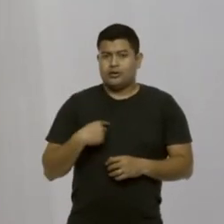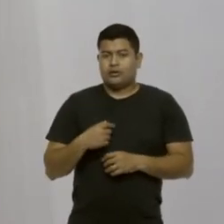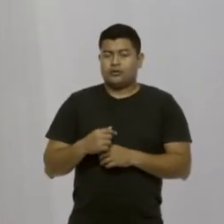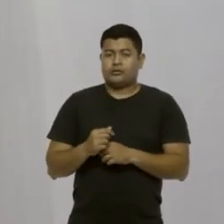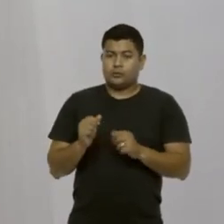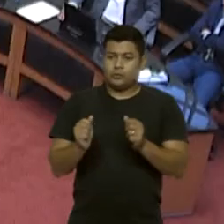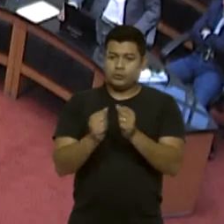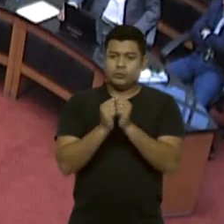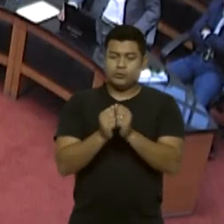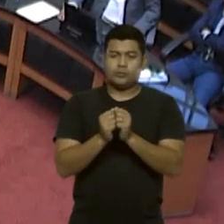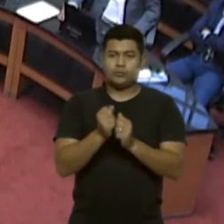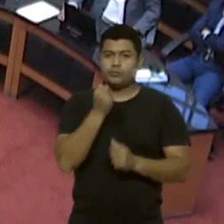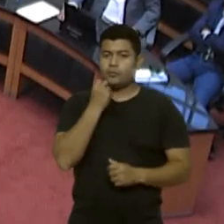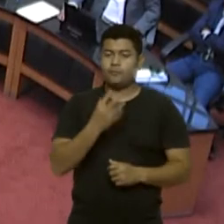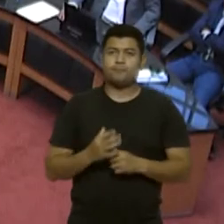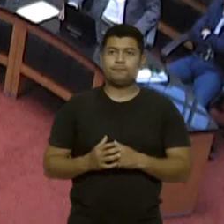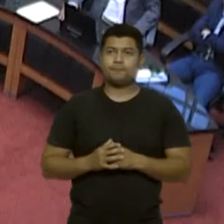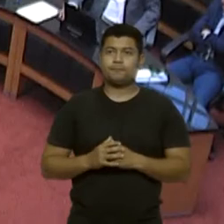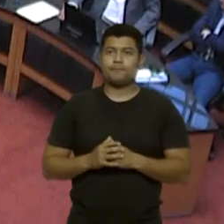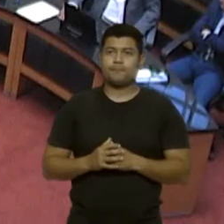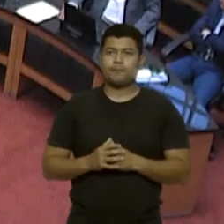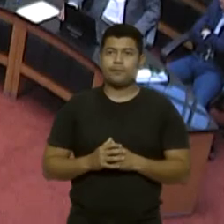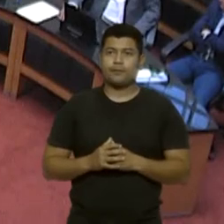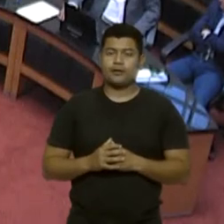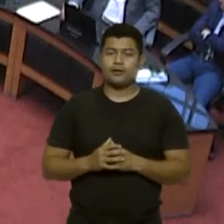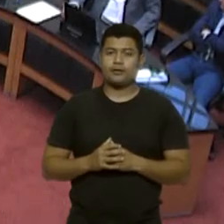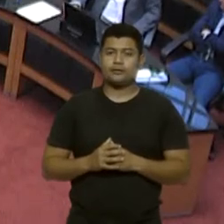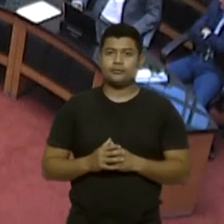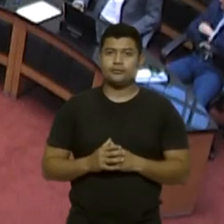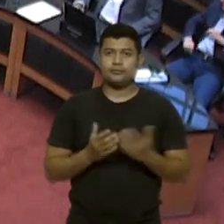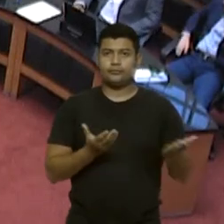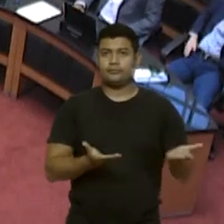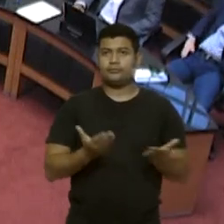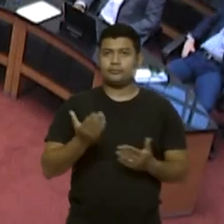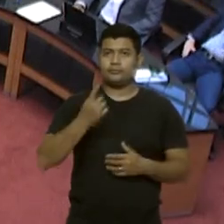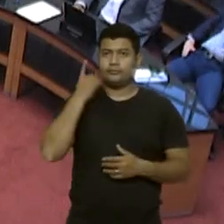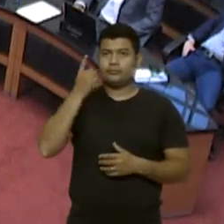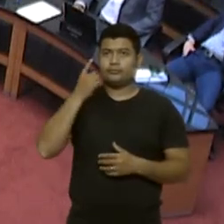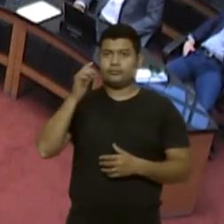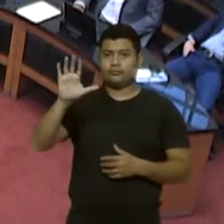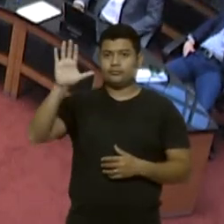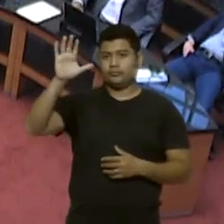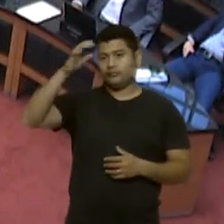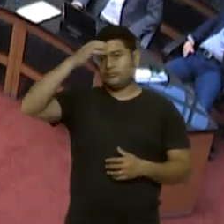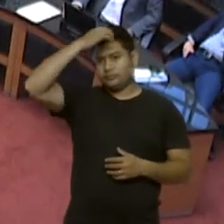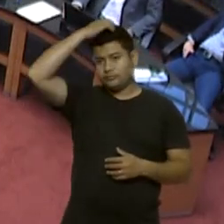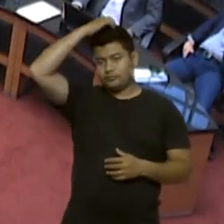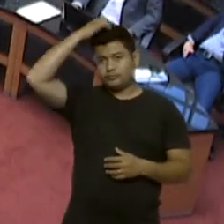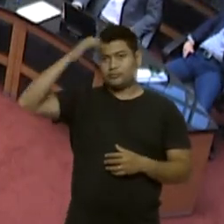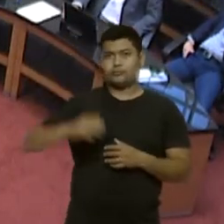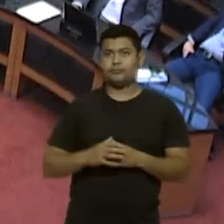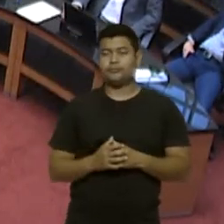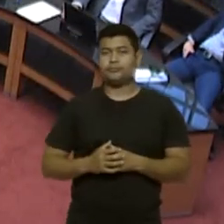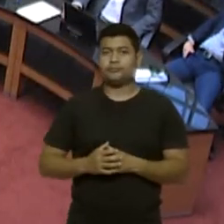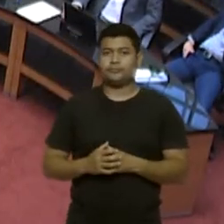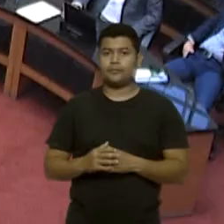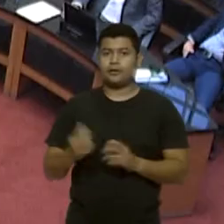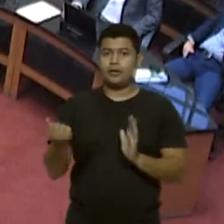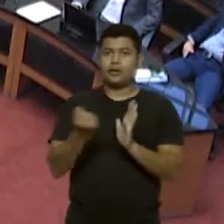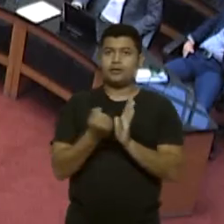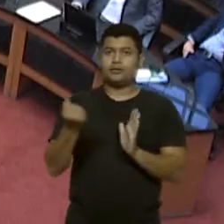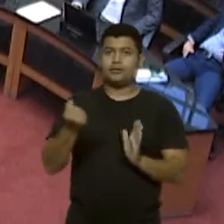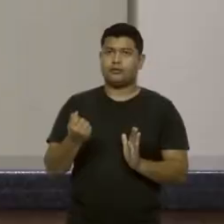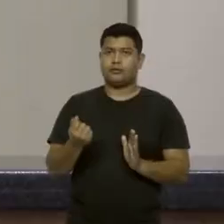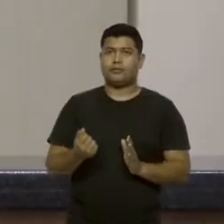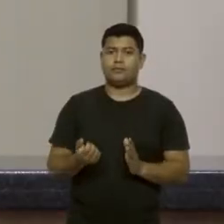O senhor, deputado Coronel Mocelin, que é usado a palavra, eu aproveito, sim, para registrar a presença